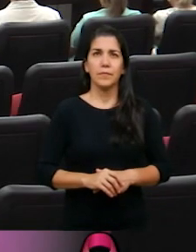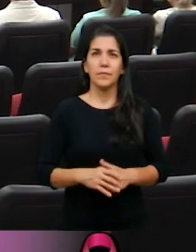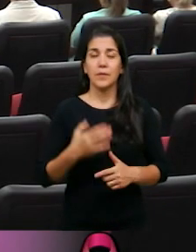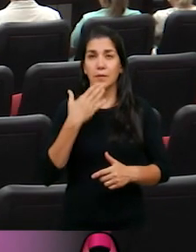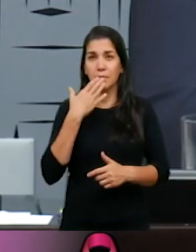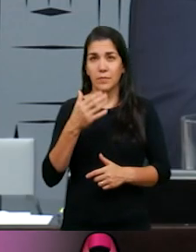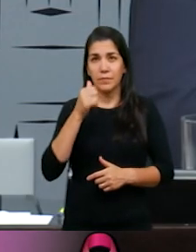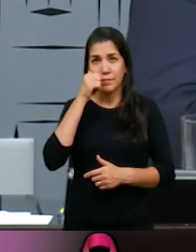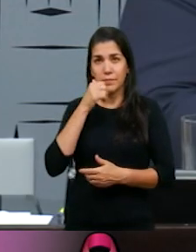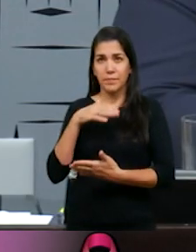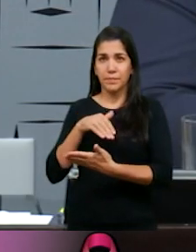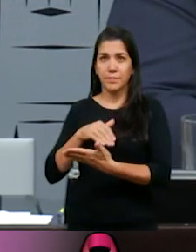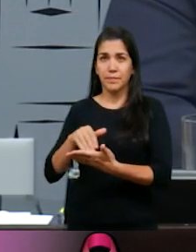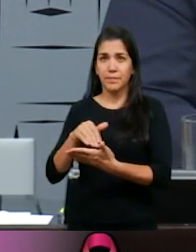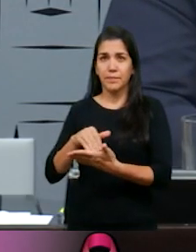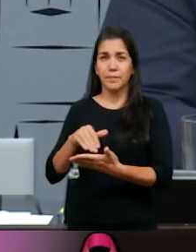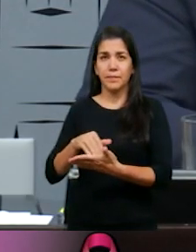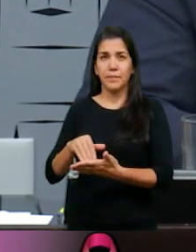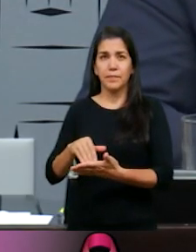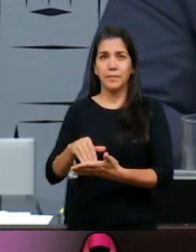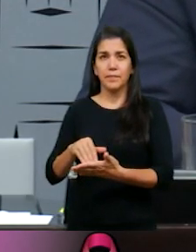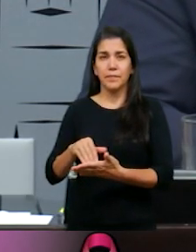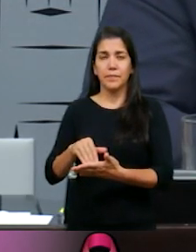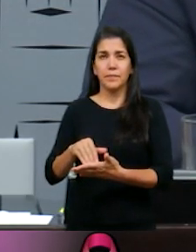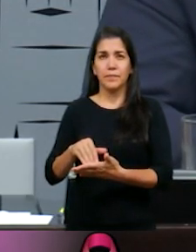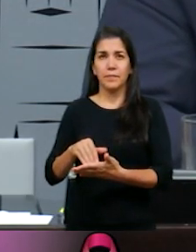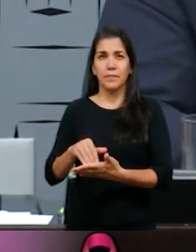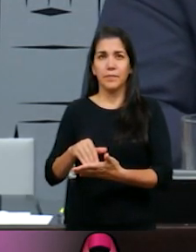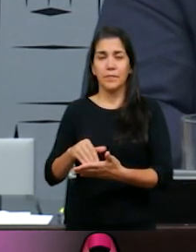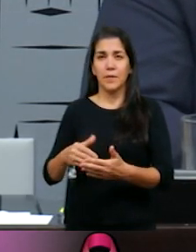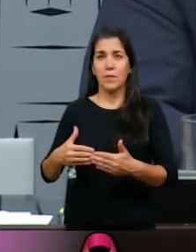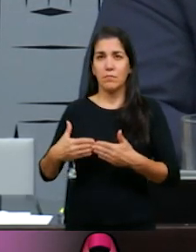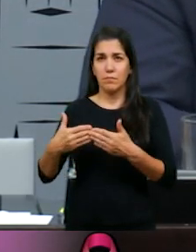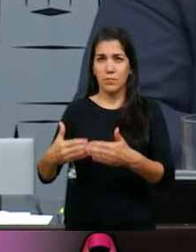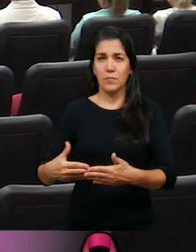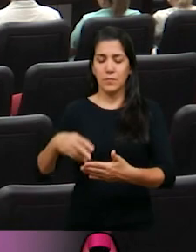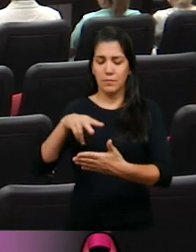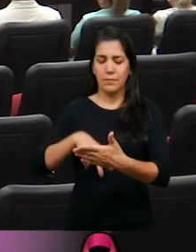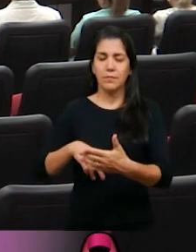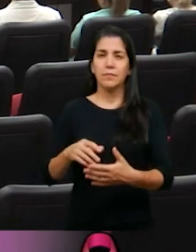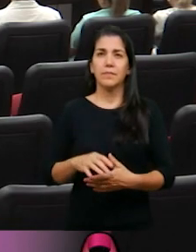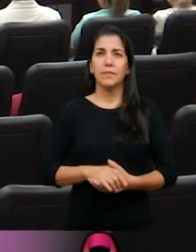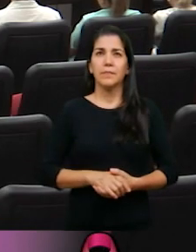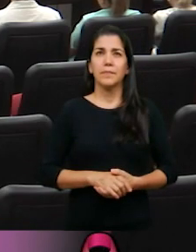Solicitamos à senhora secretária que faça a leitura de moção.